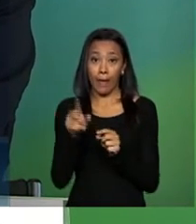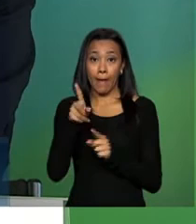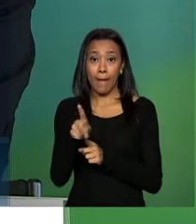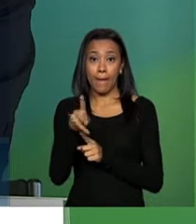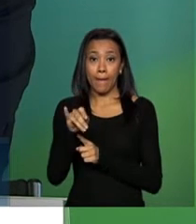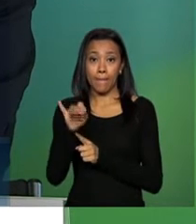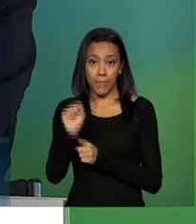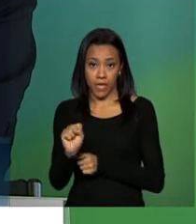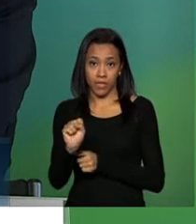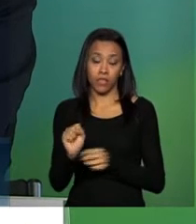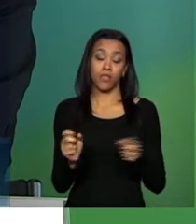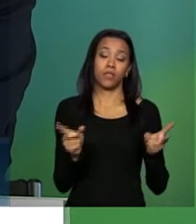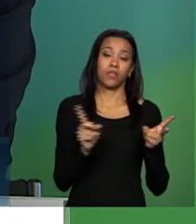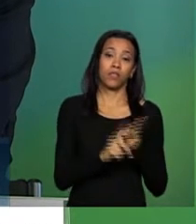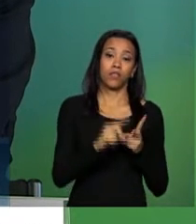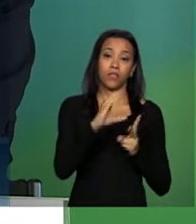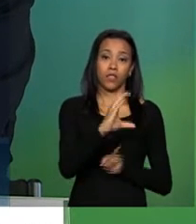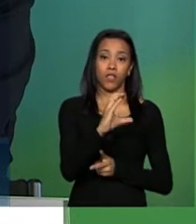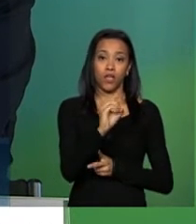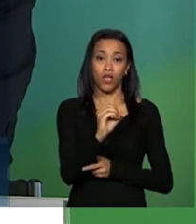ICMS.